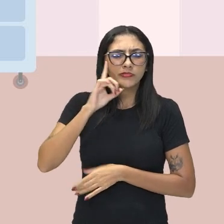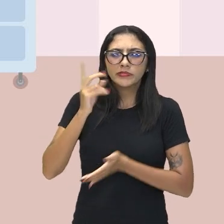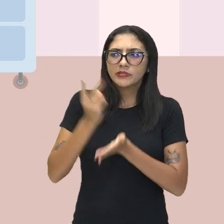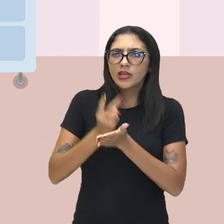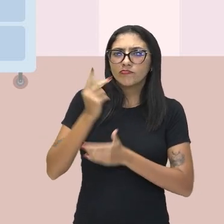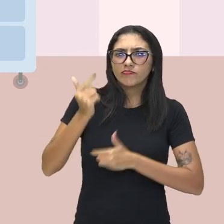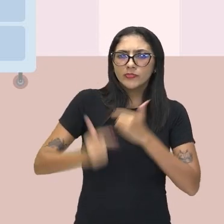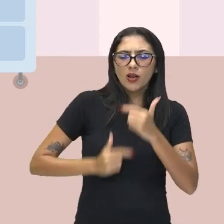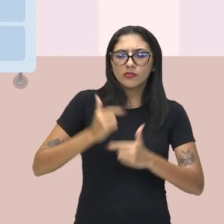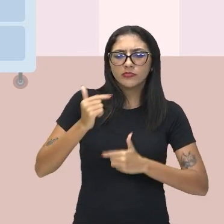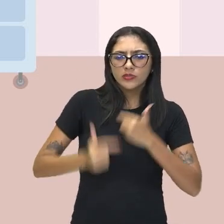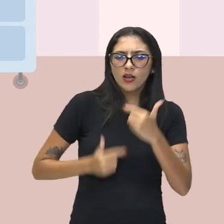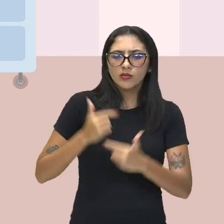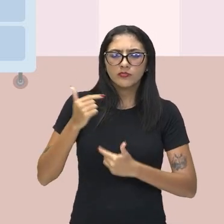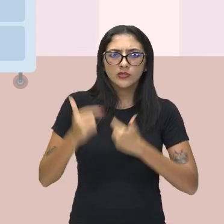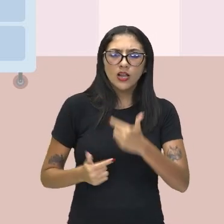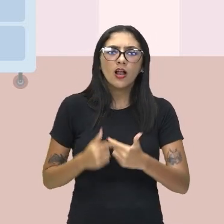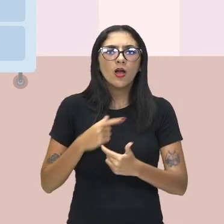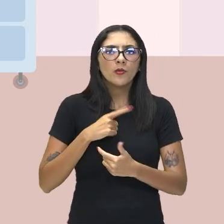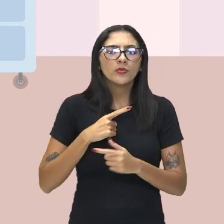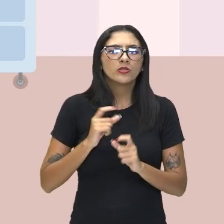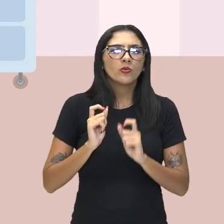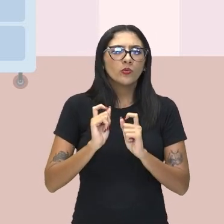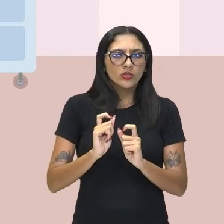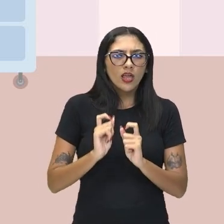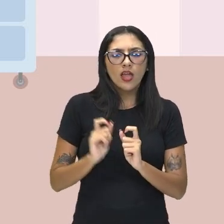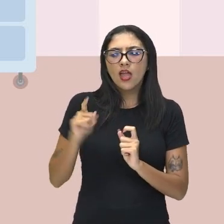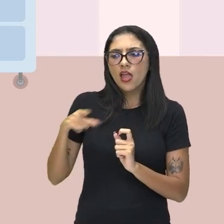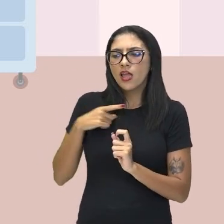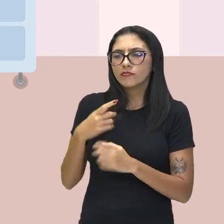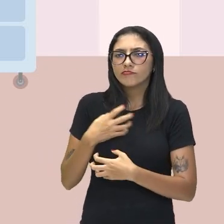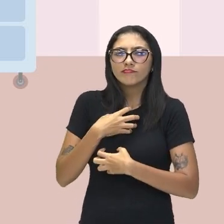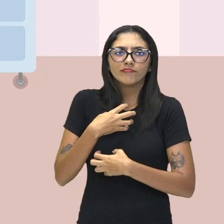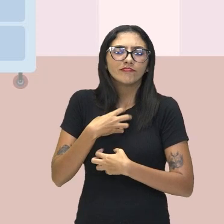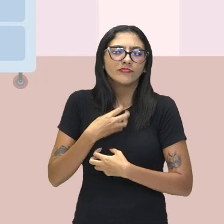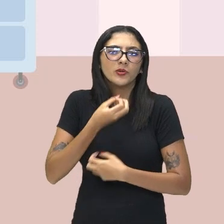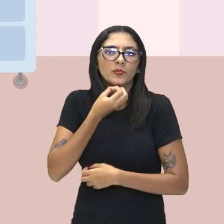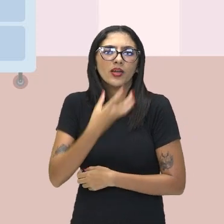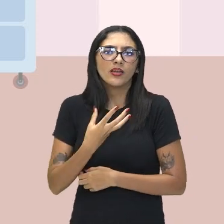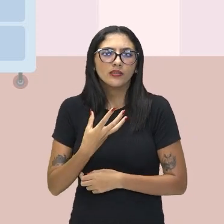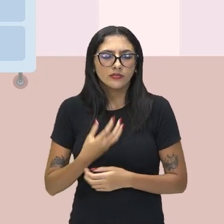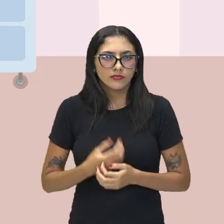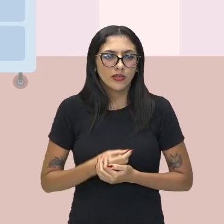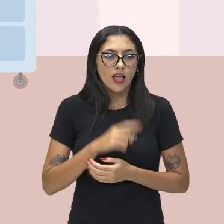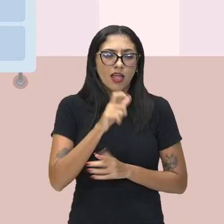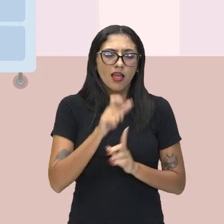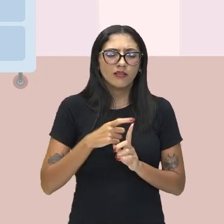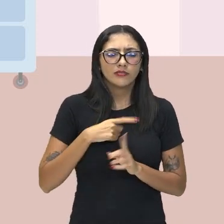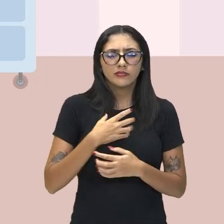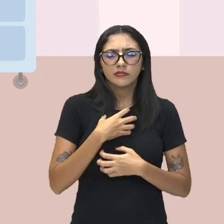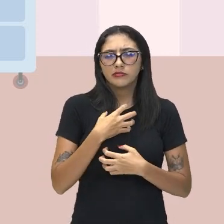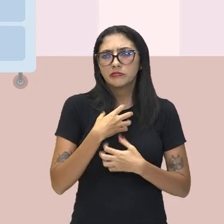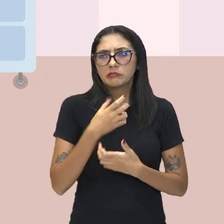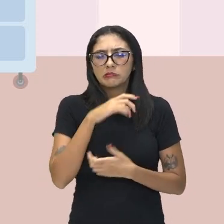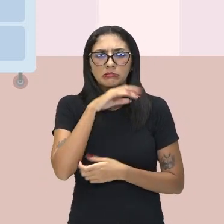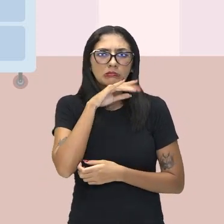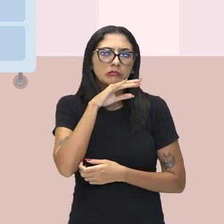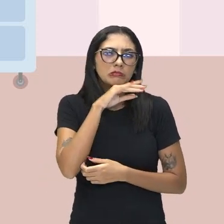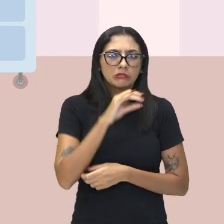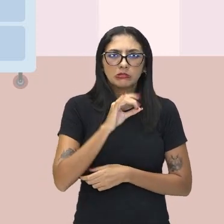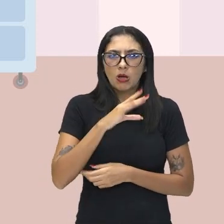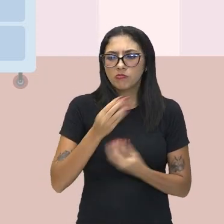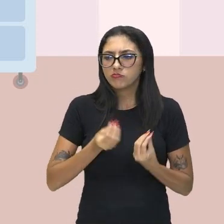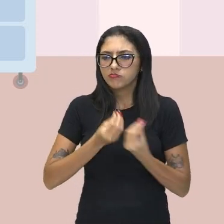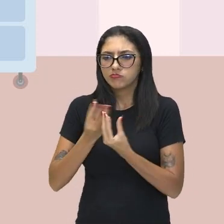trabalhando para satisfazer aquele homem, né? E começou a se sentir triste. Olha só que situação, né? Será que em